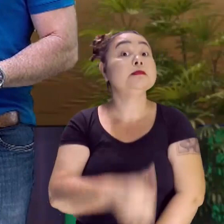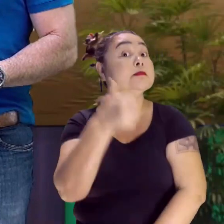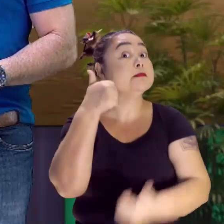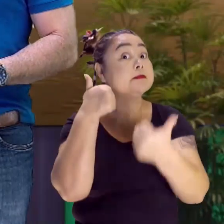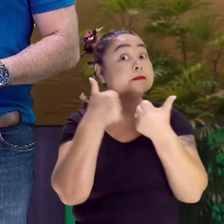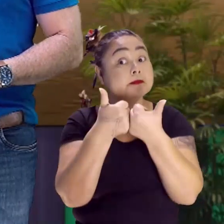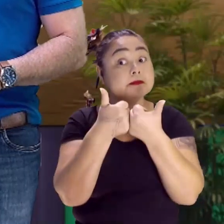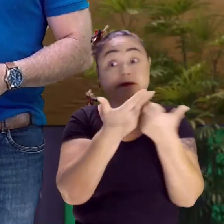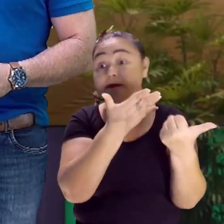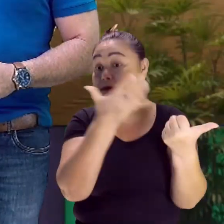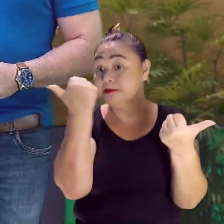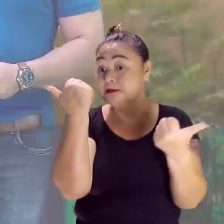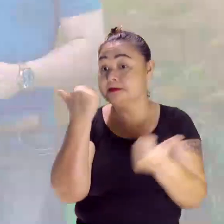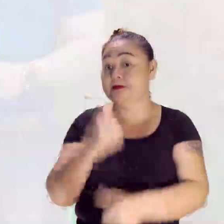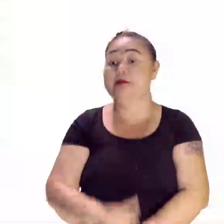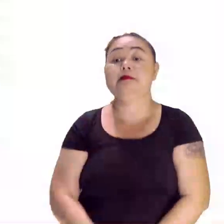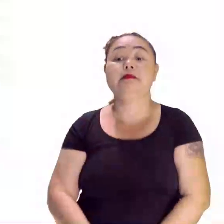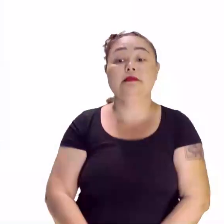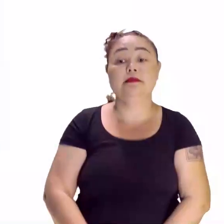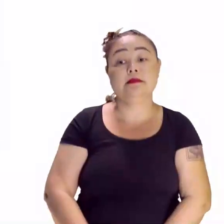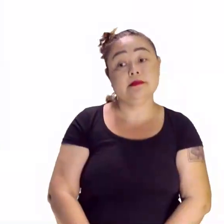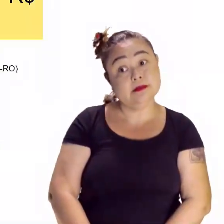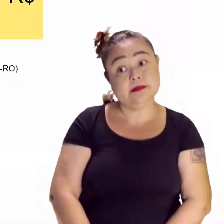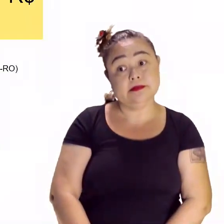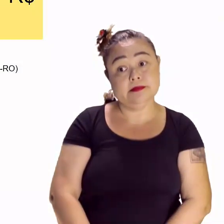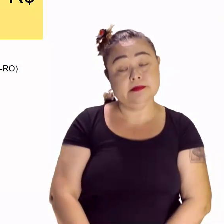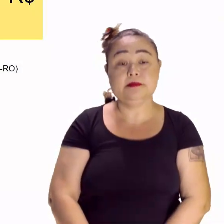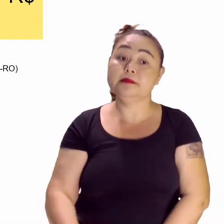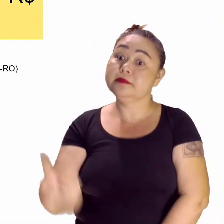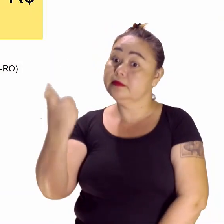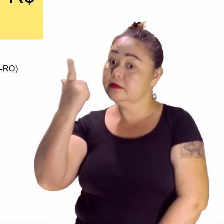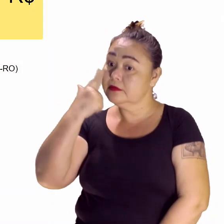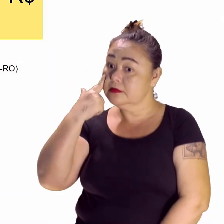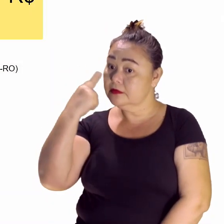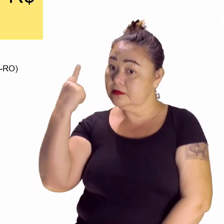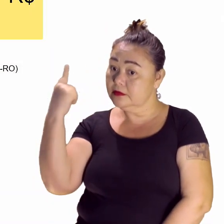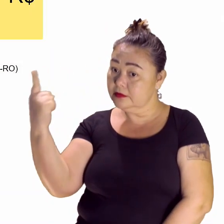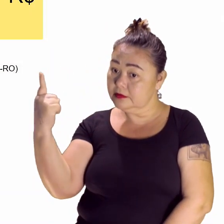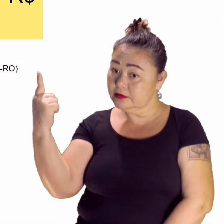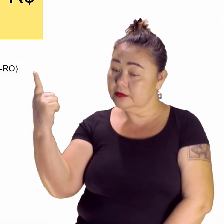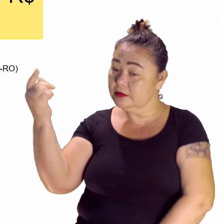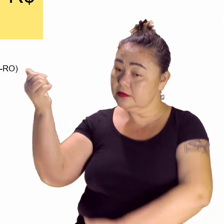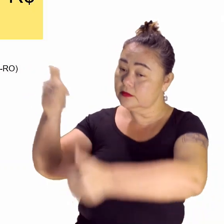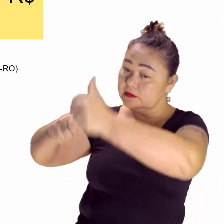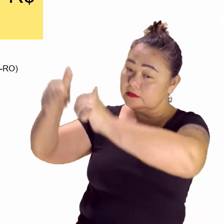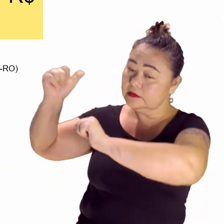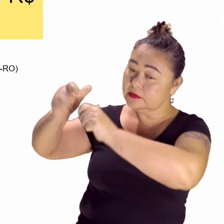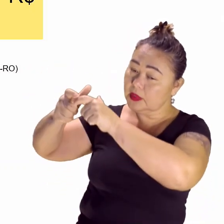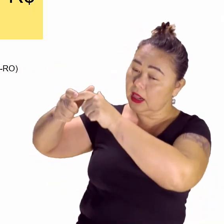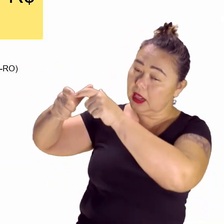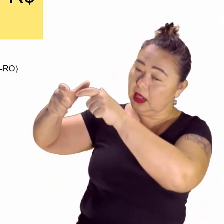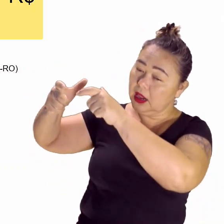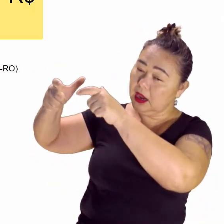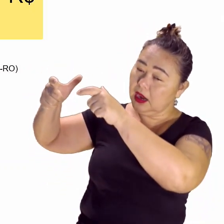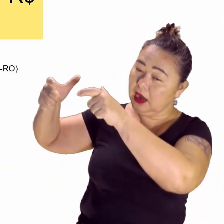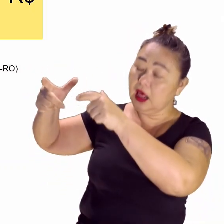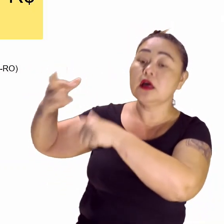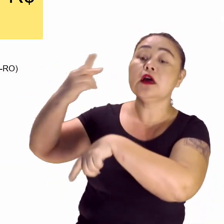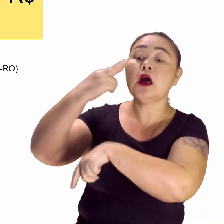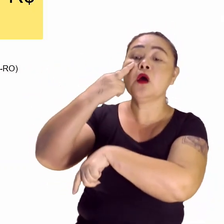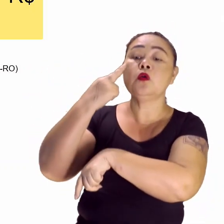vamos lá Olha só vamos analisar a questão do crescimento em Rondônia